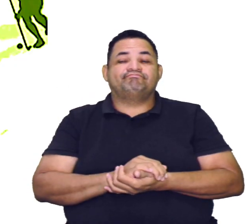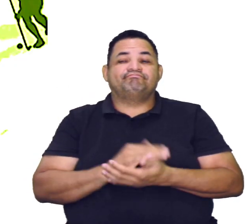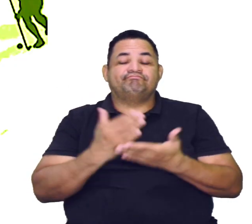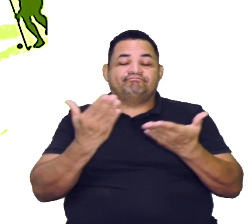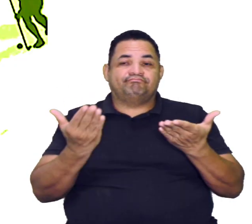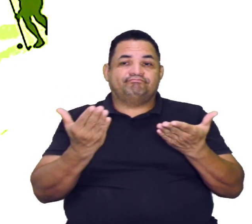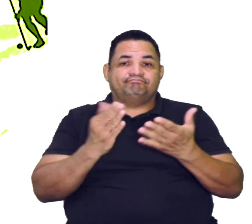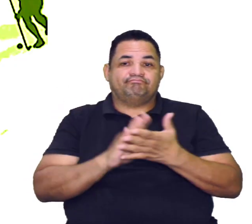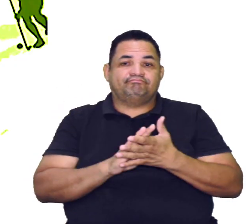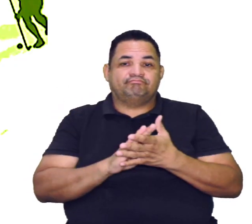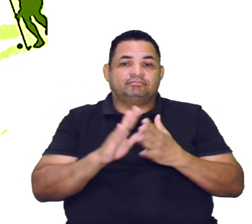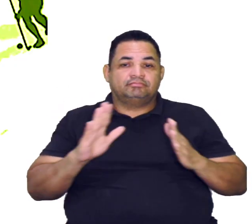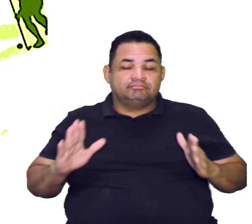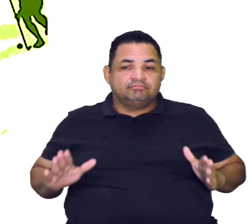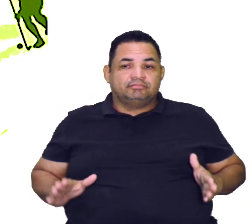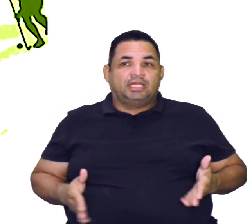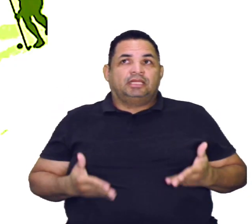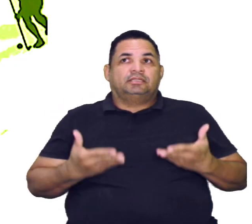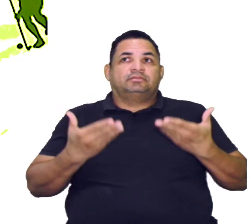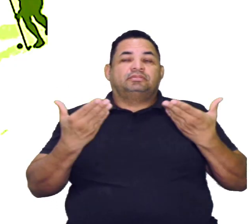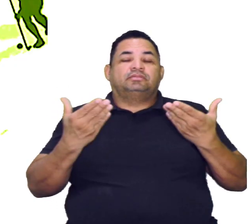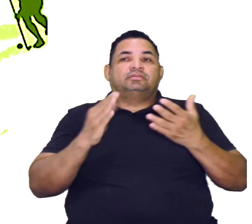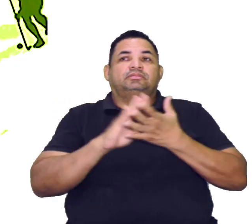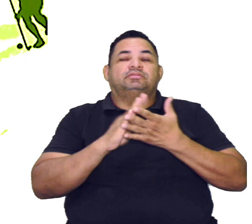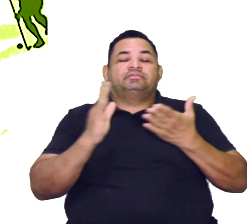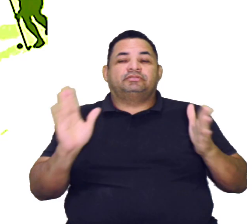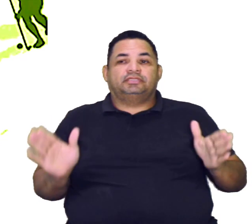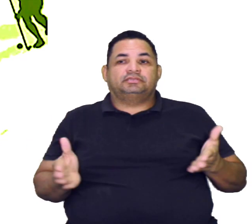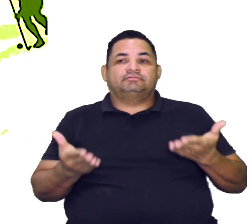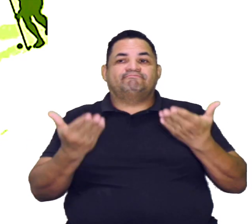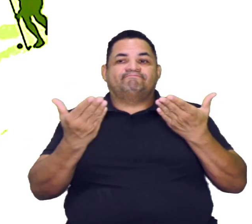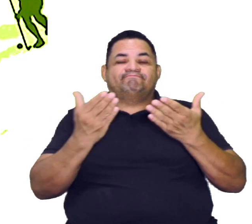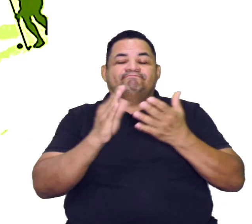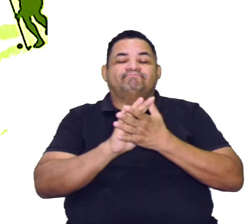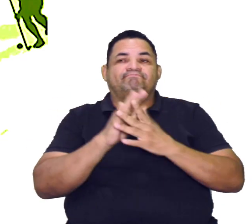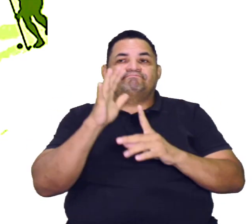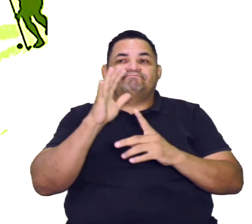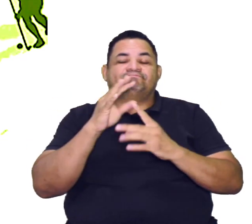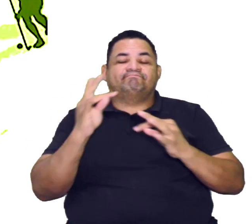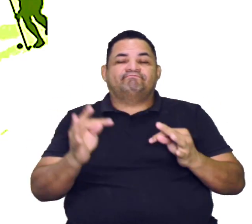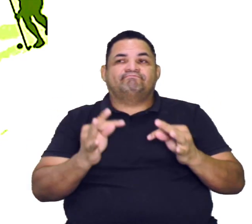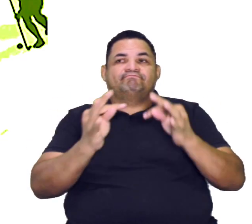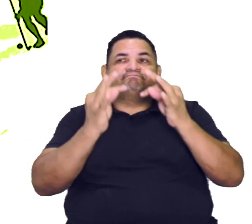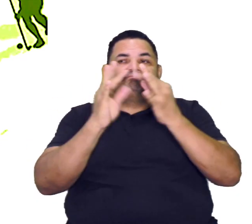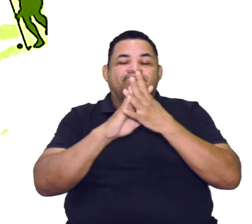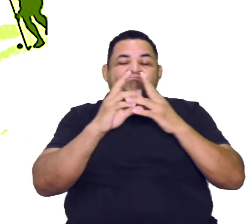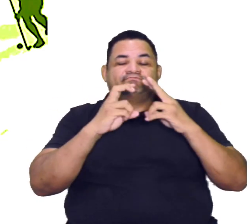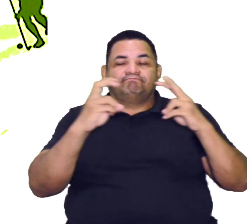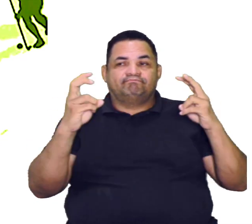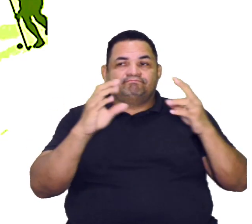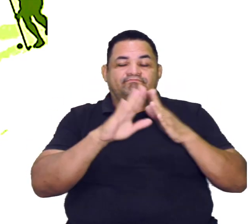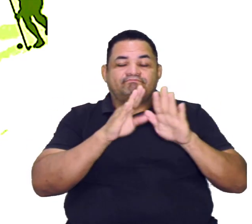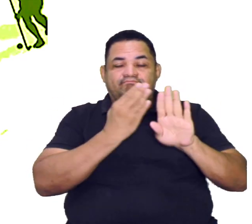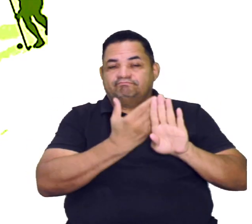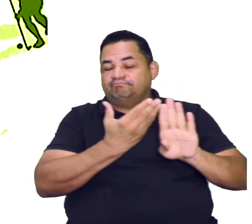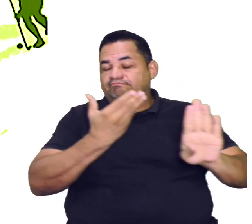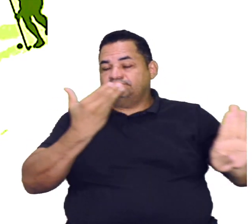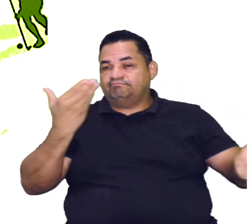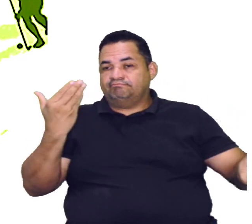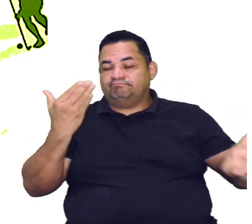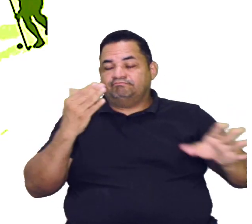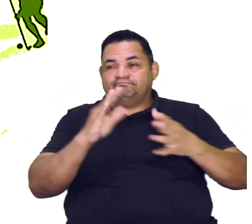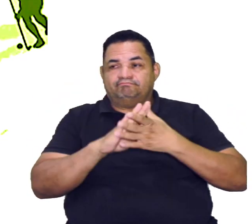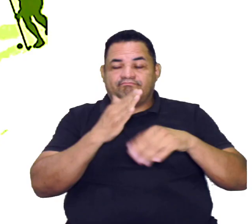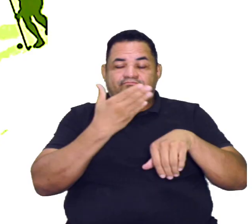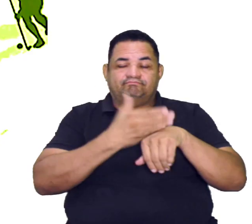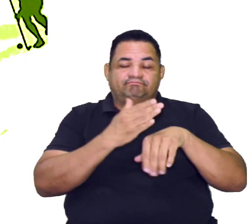que esses impulsos tecnológicos, esses impulsos digitais nos afastem muitas vezes